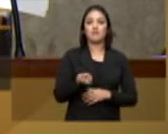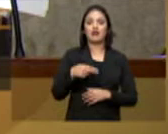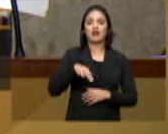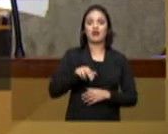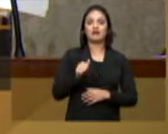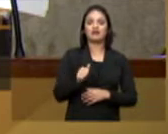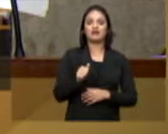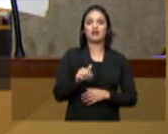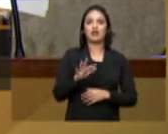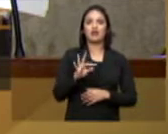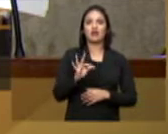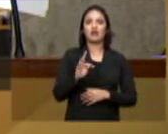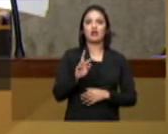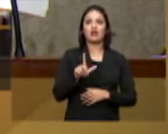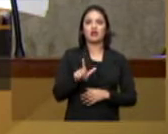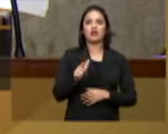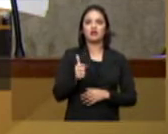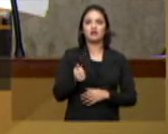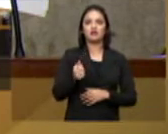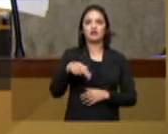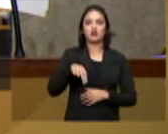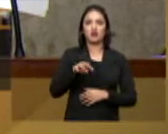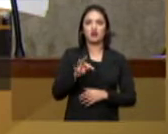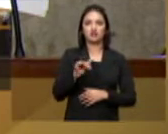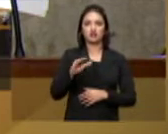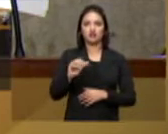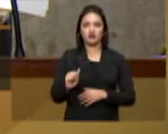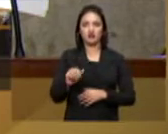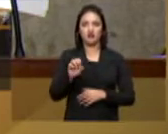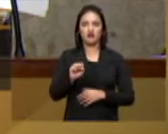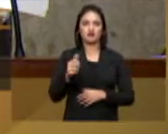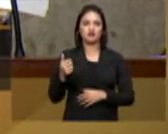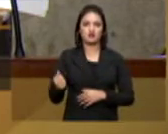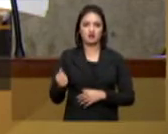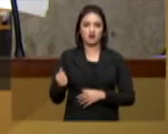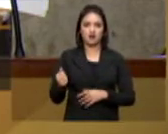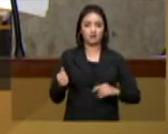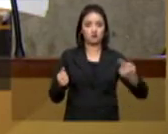Panatlântica S.A. e recorrida à União.